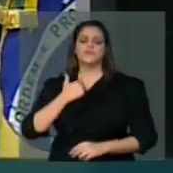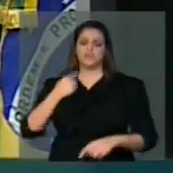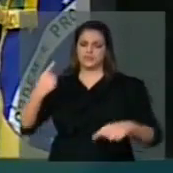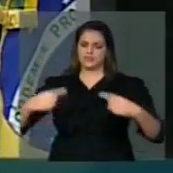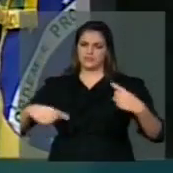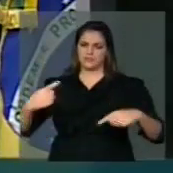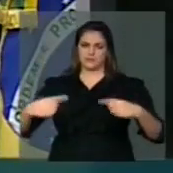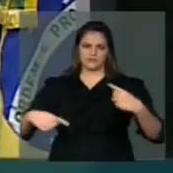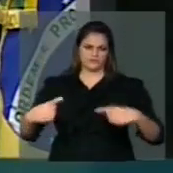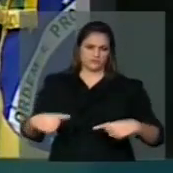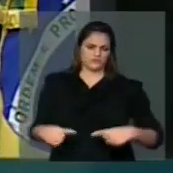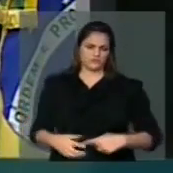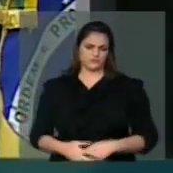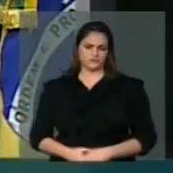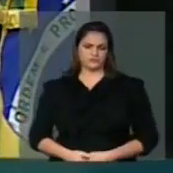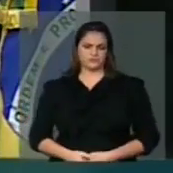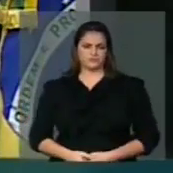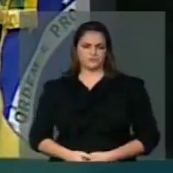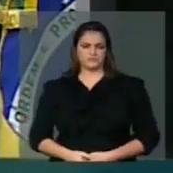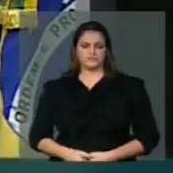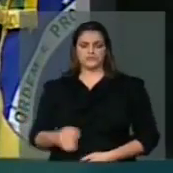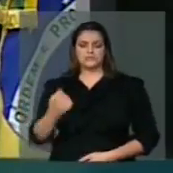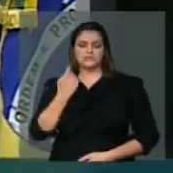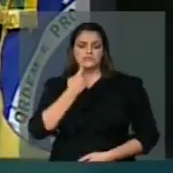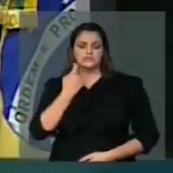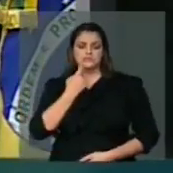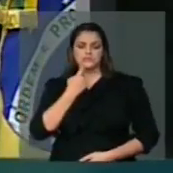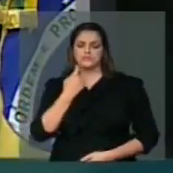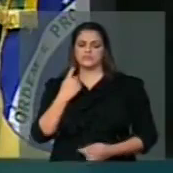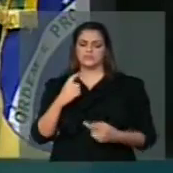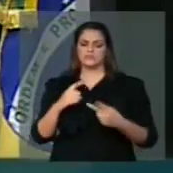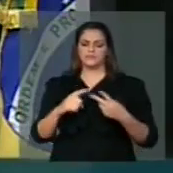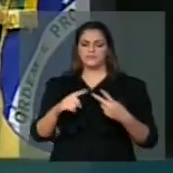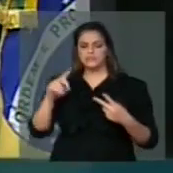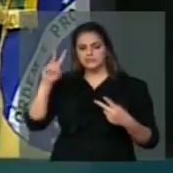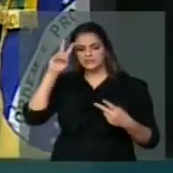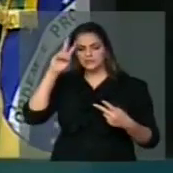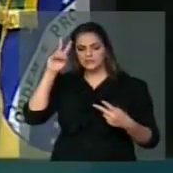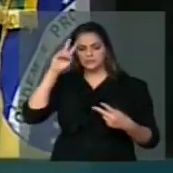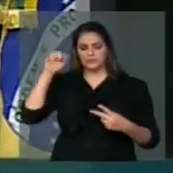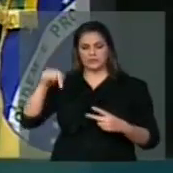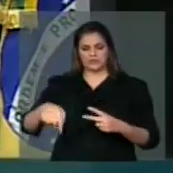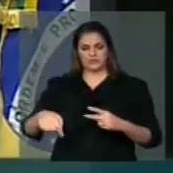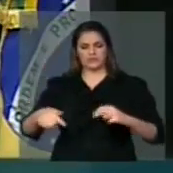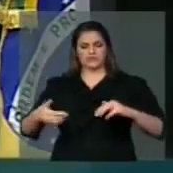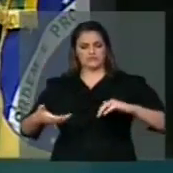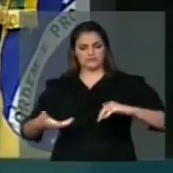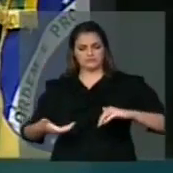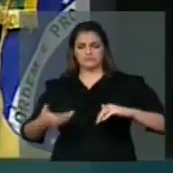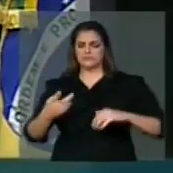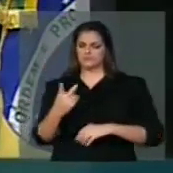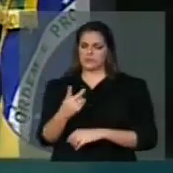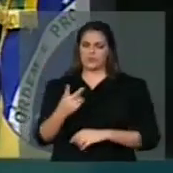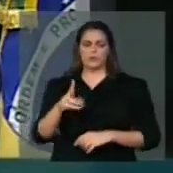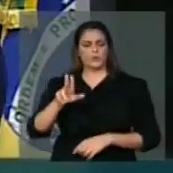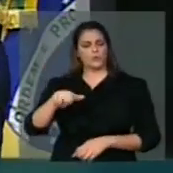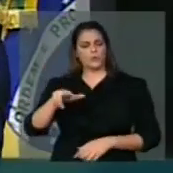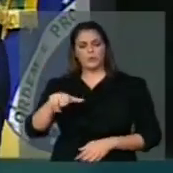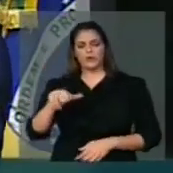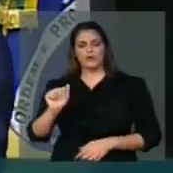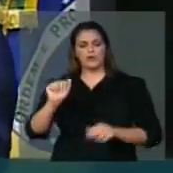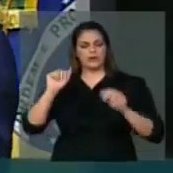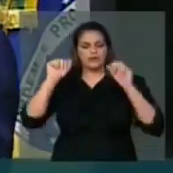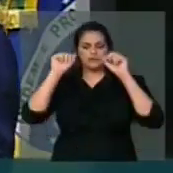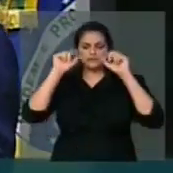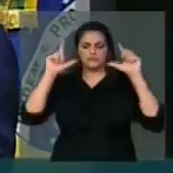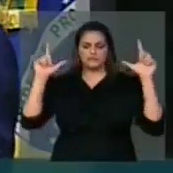debate. Às sextas-feiras e às segundas, aqui e no Senado, nunca se levou em